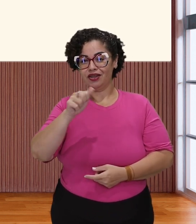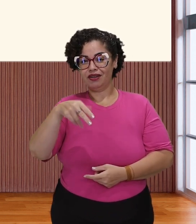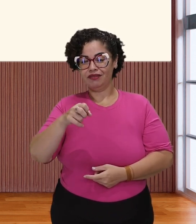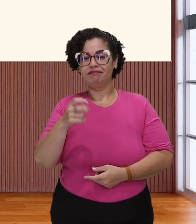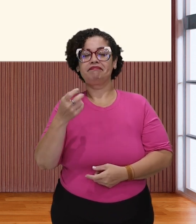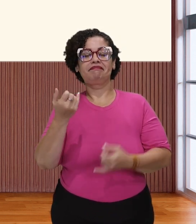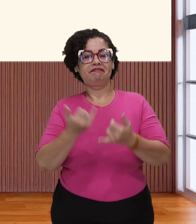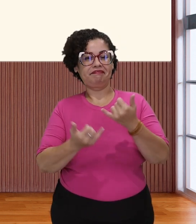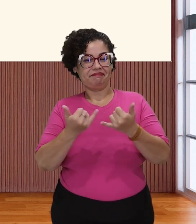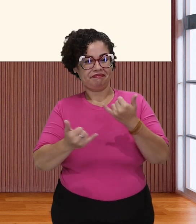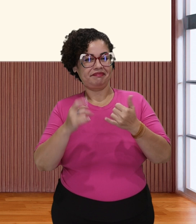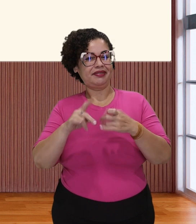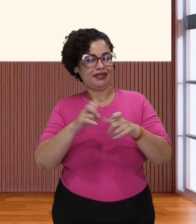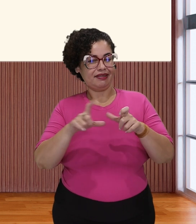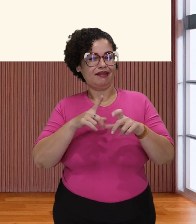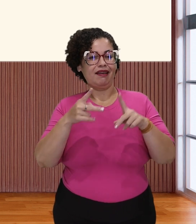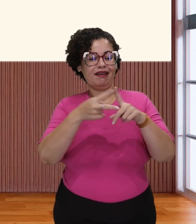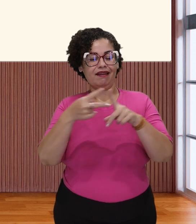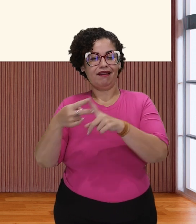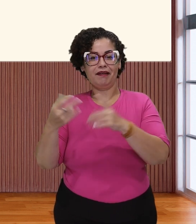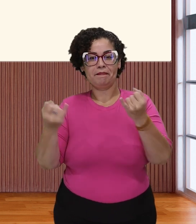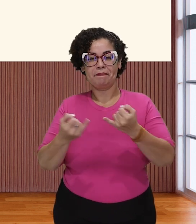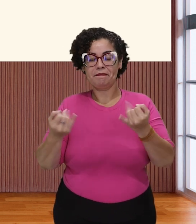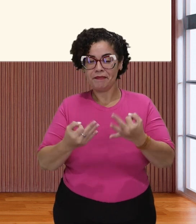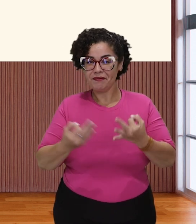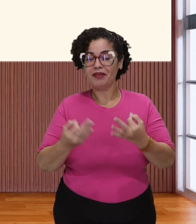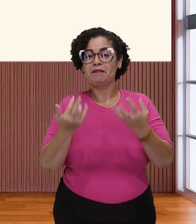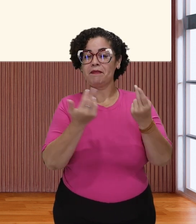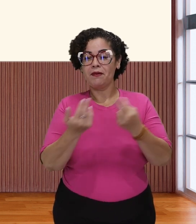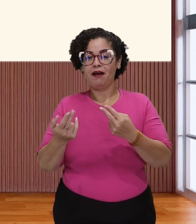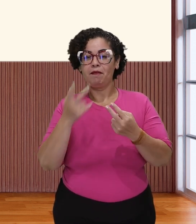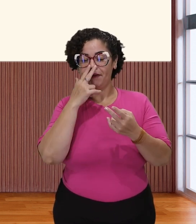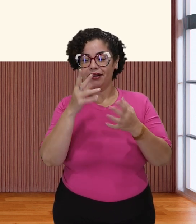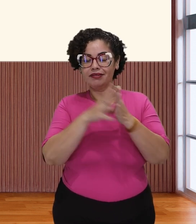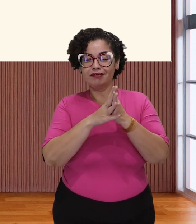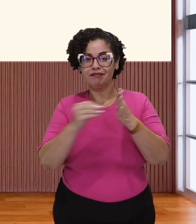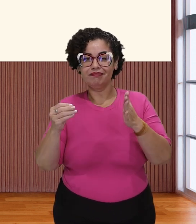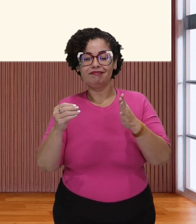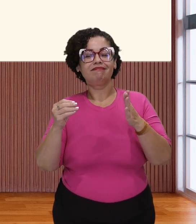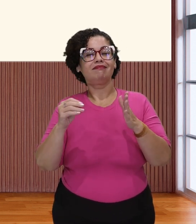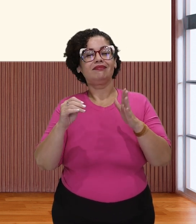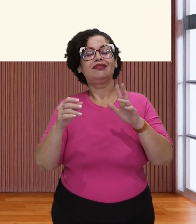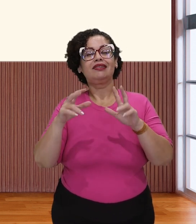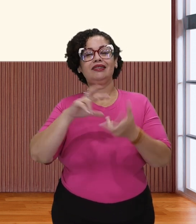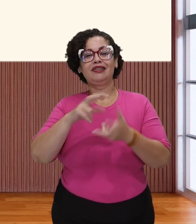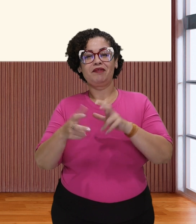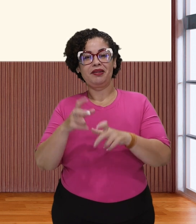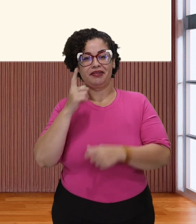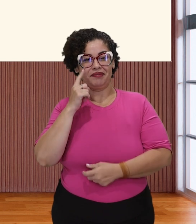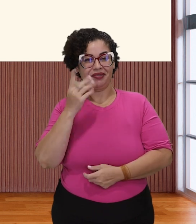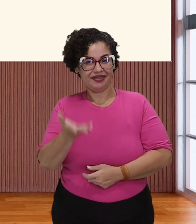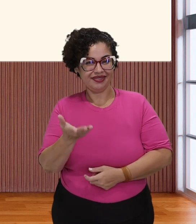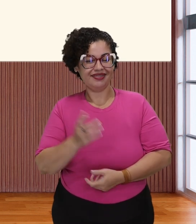o que faz dois triângulos serem perfeitamente iguais, como clones geométricos.